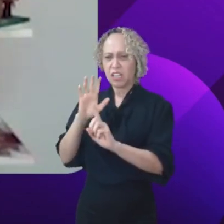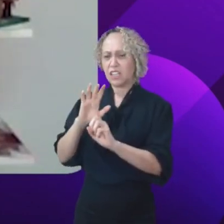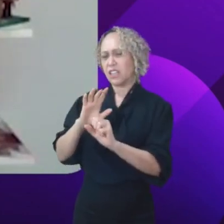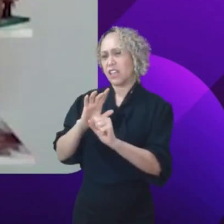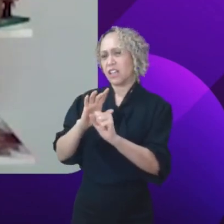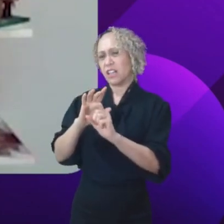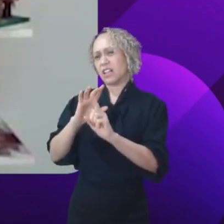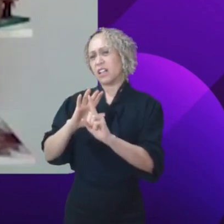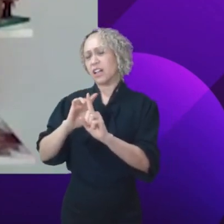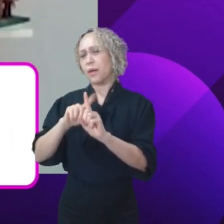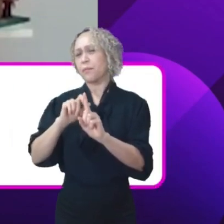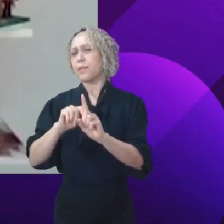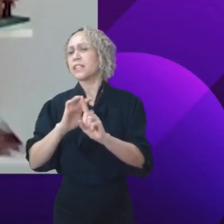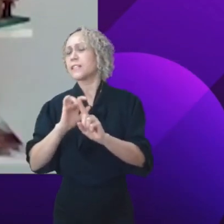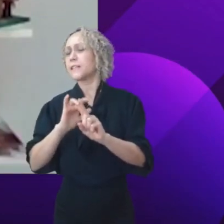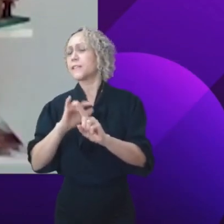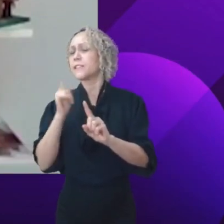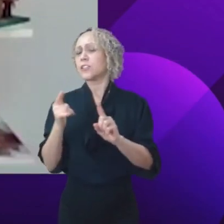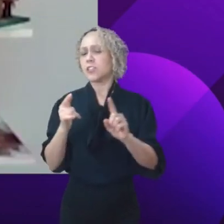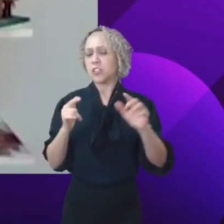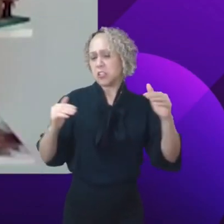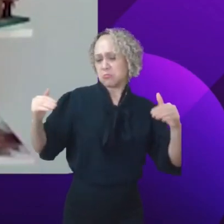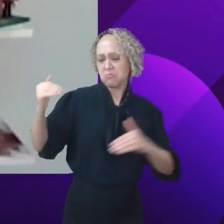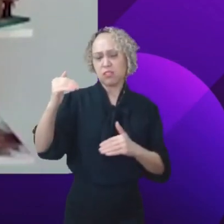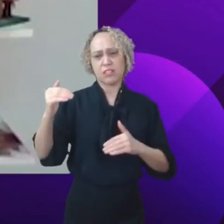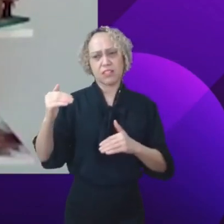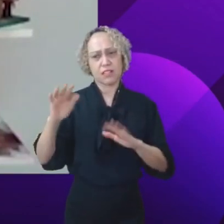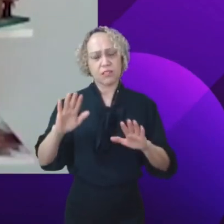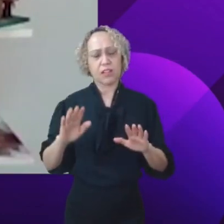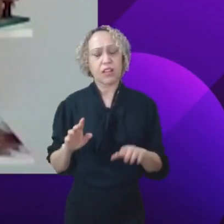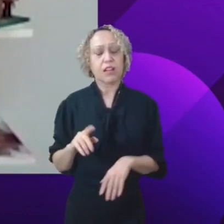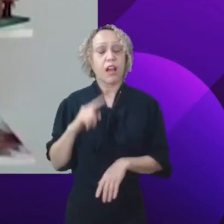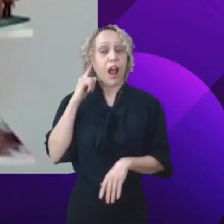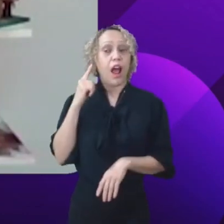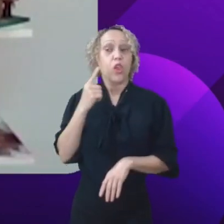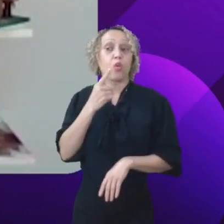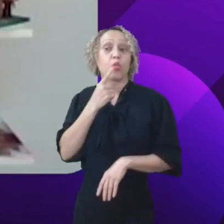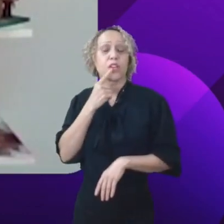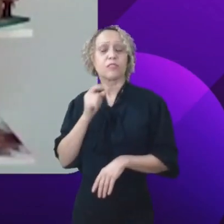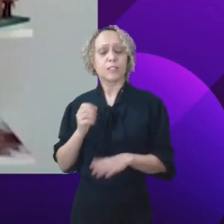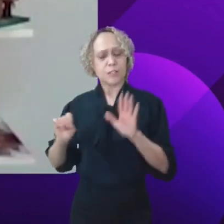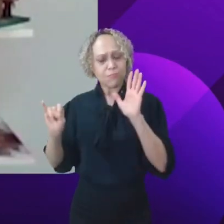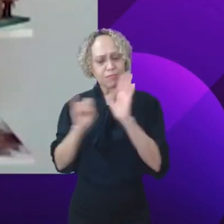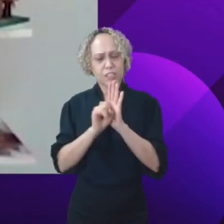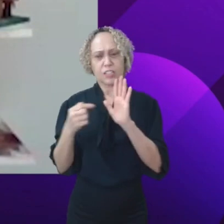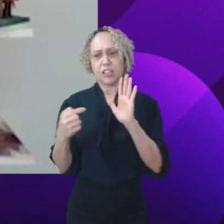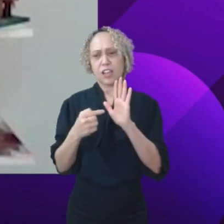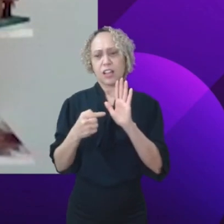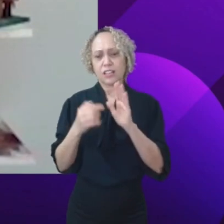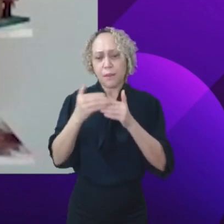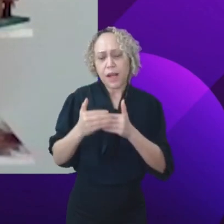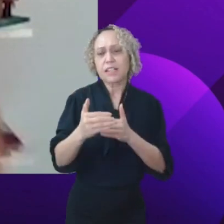de inferiorização, passando primeiramente a perceber a surdez a partir de uma ótica identitária. E aí, a